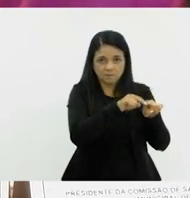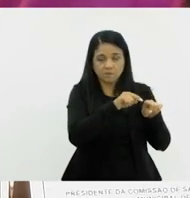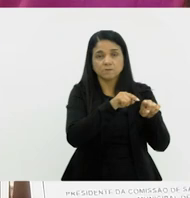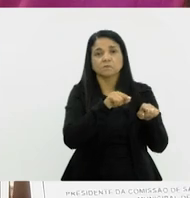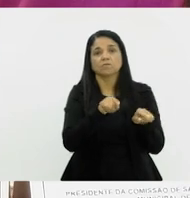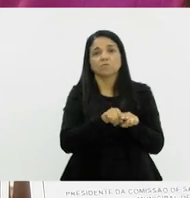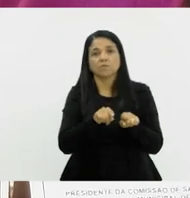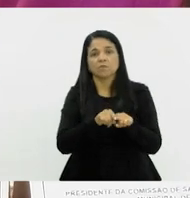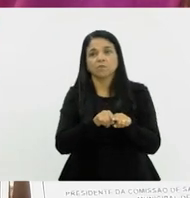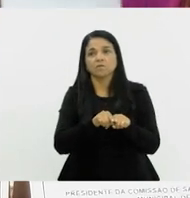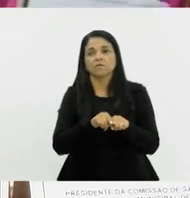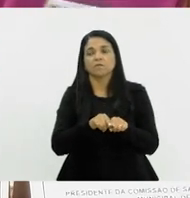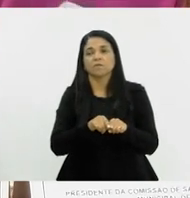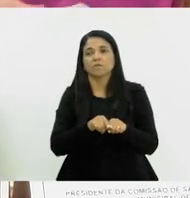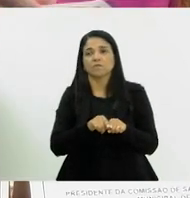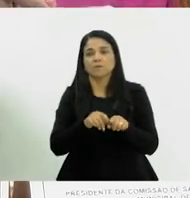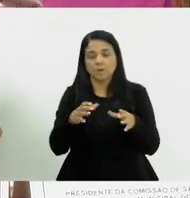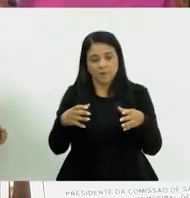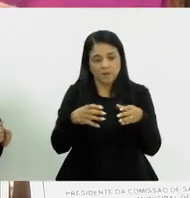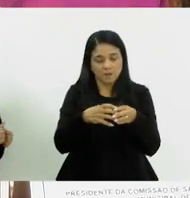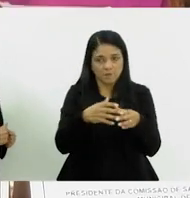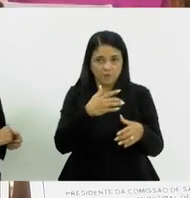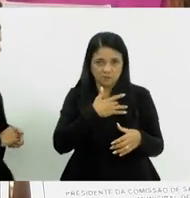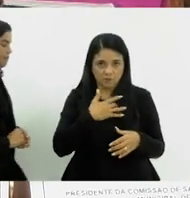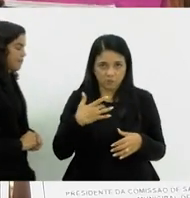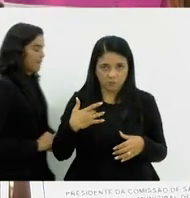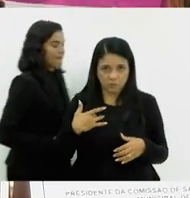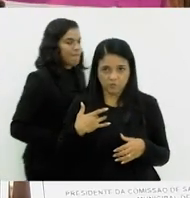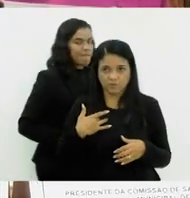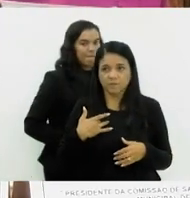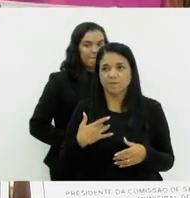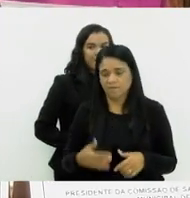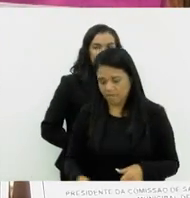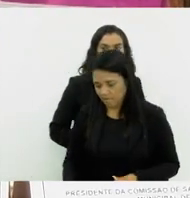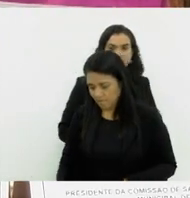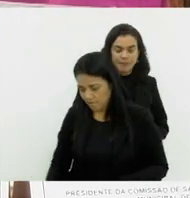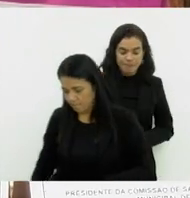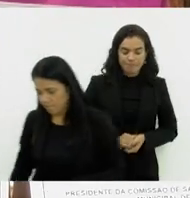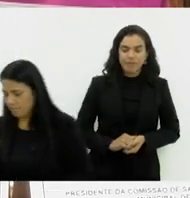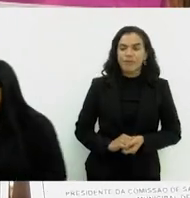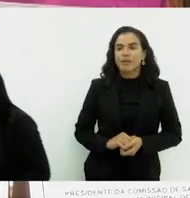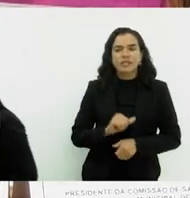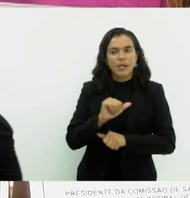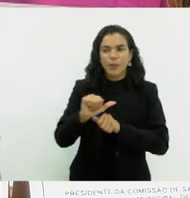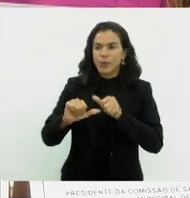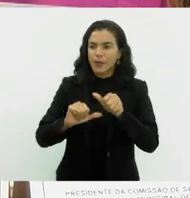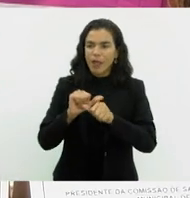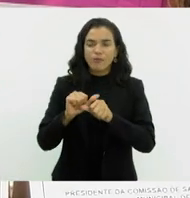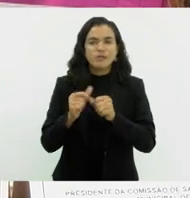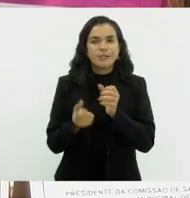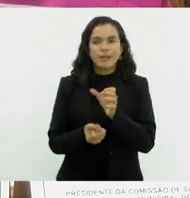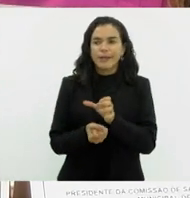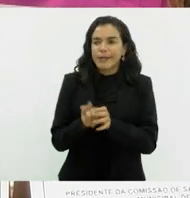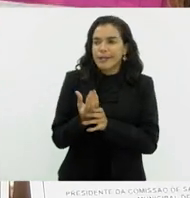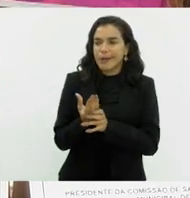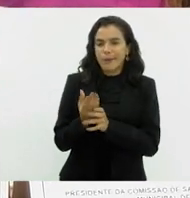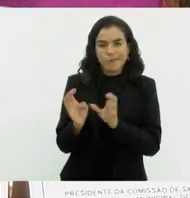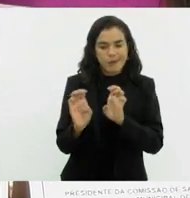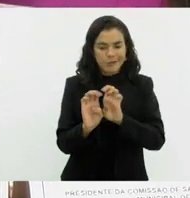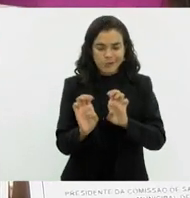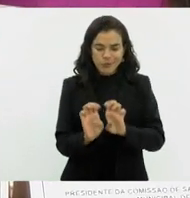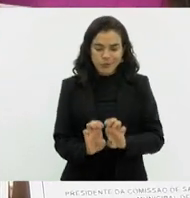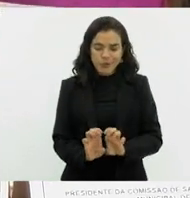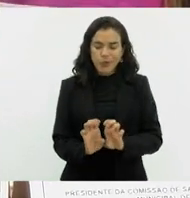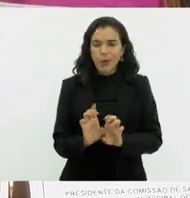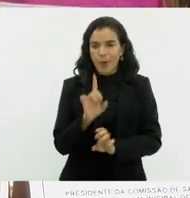feita por busca ativa pela equipe de saúde. Bom, isso está sendo também redesenhado. Obviamente, quando você cria uma estrutura